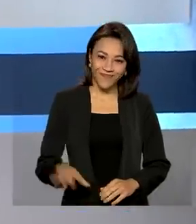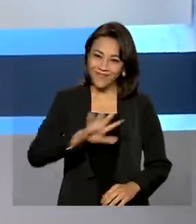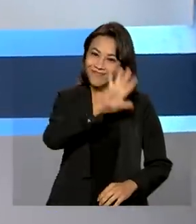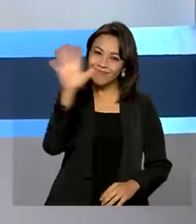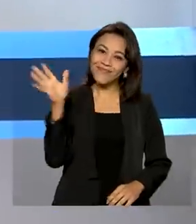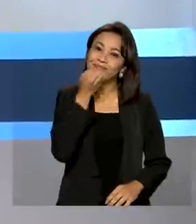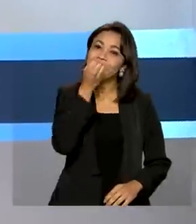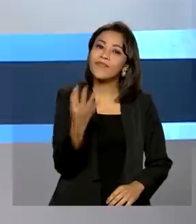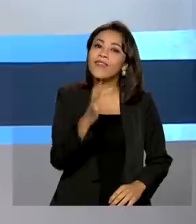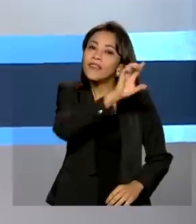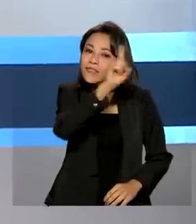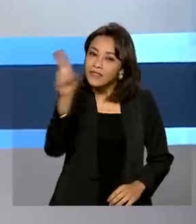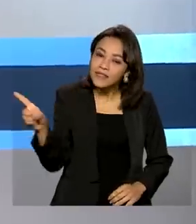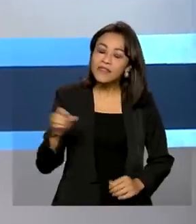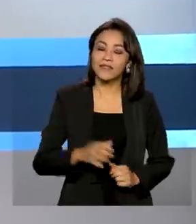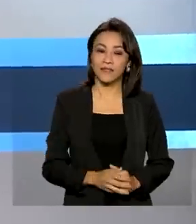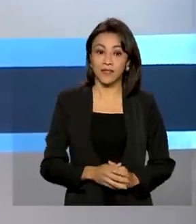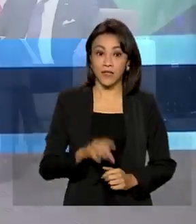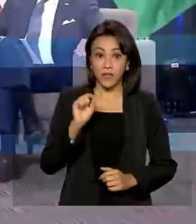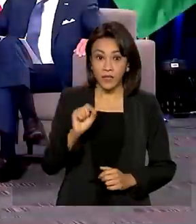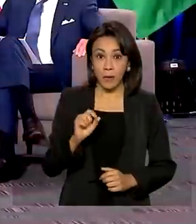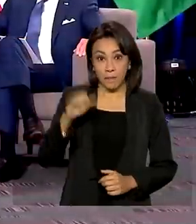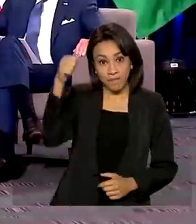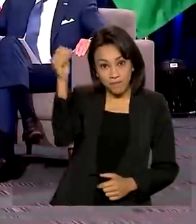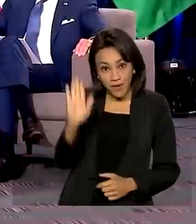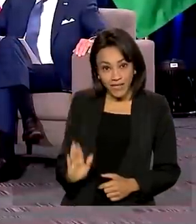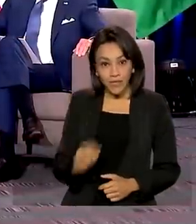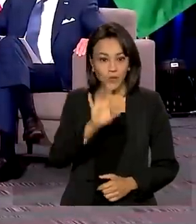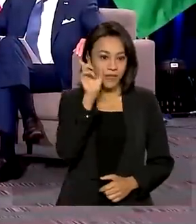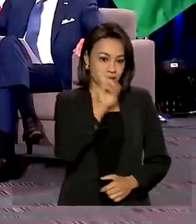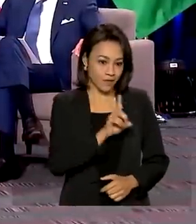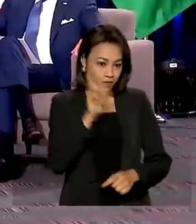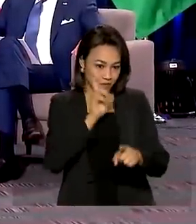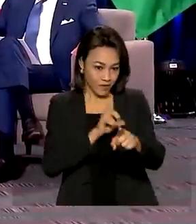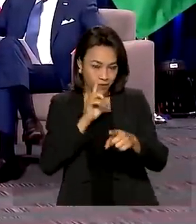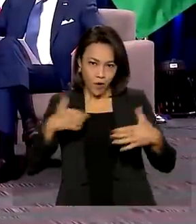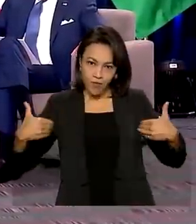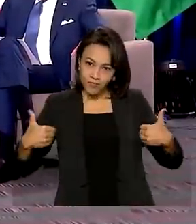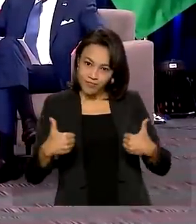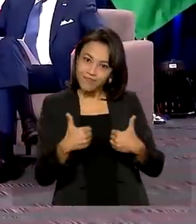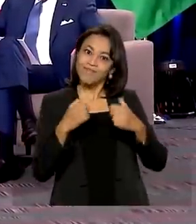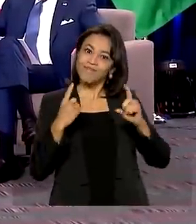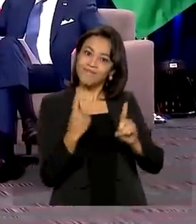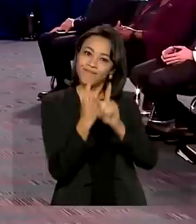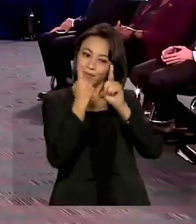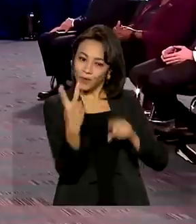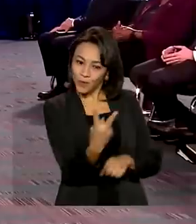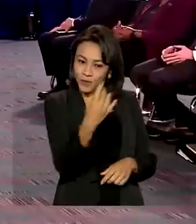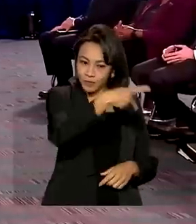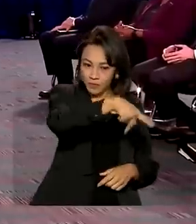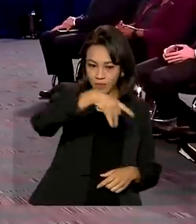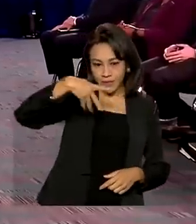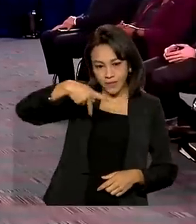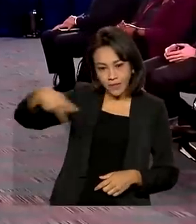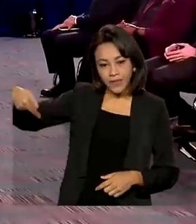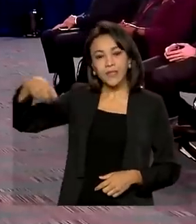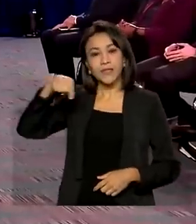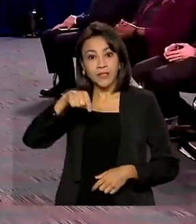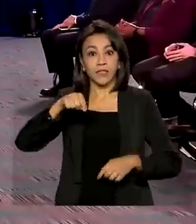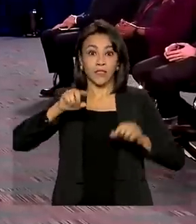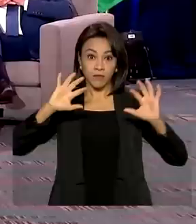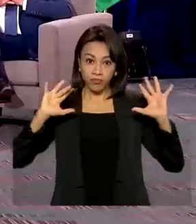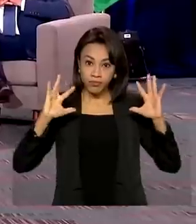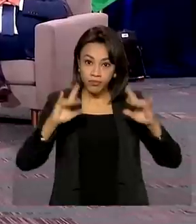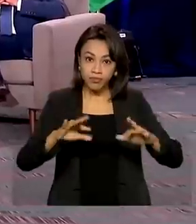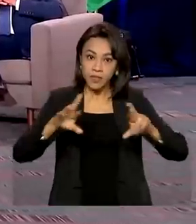Olá, bom dia. Aproximação Brasil-Estados Unidos. Jair Bolsonaro e Joe Biden se reúnem em Cúpula das